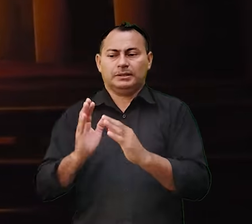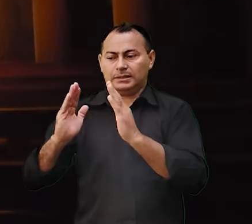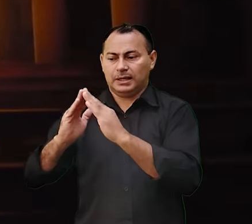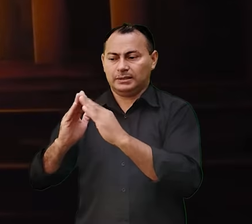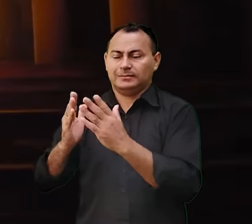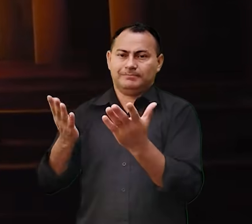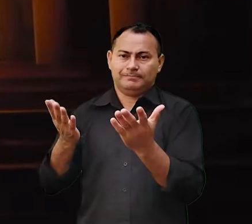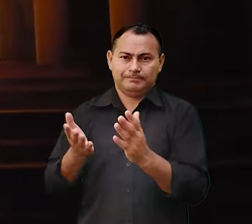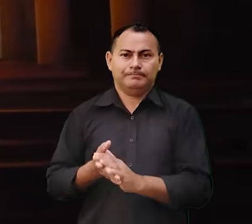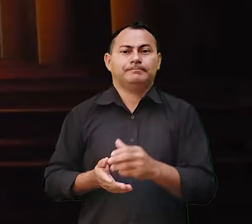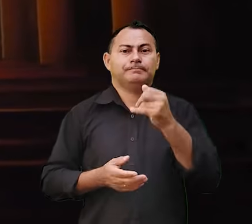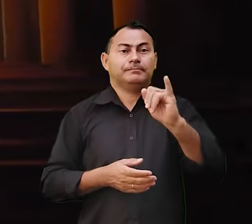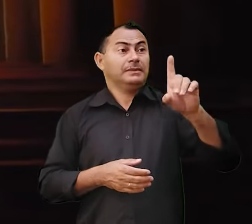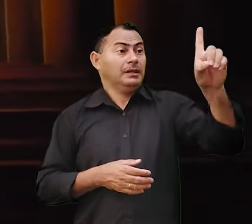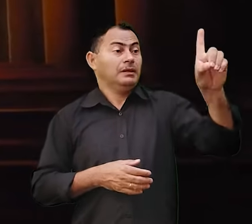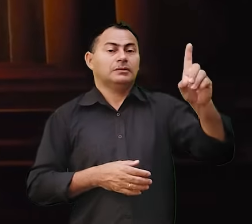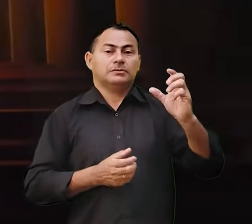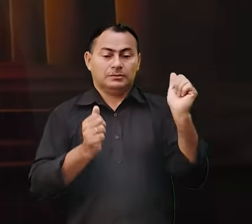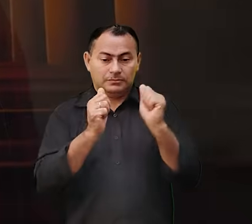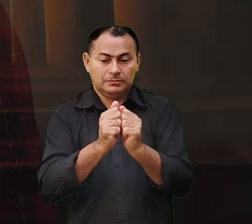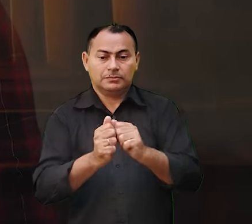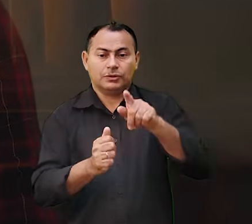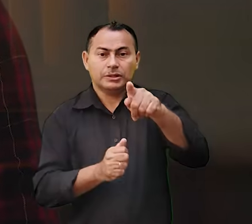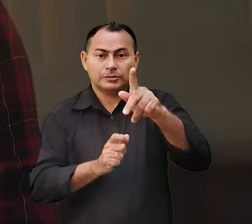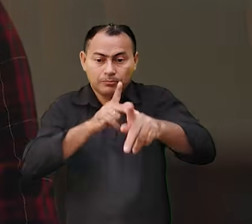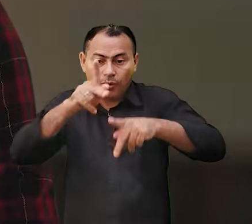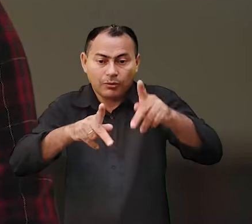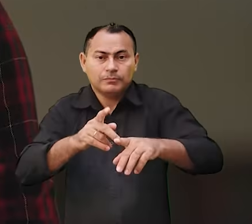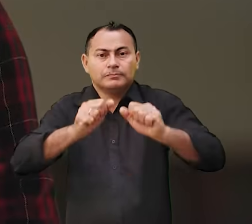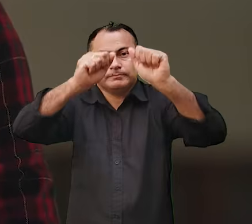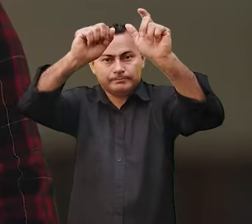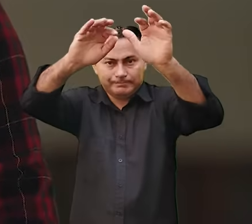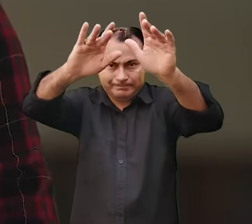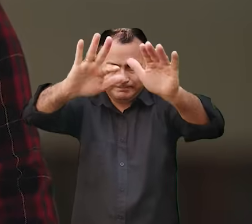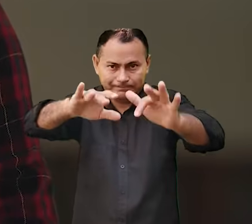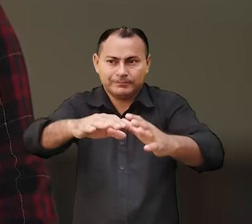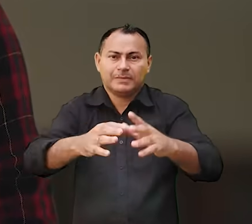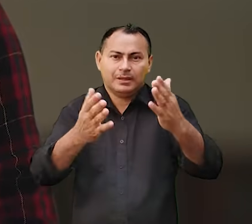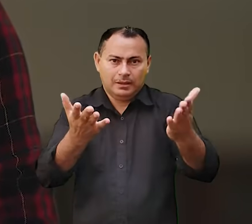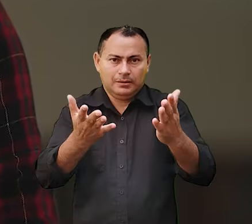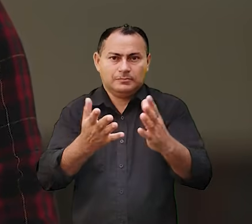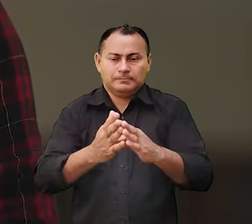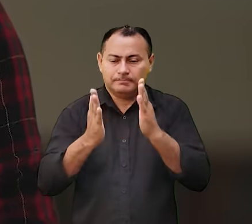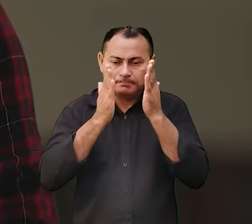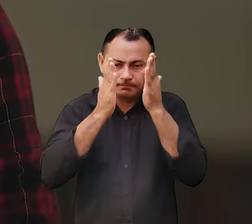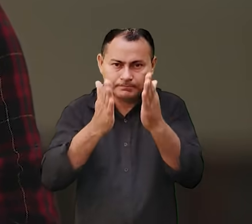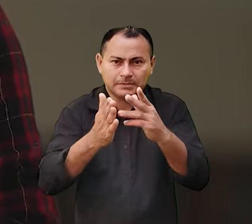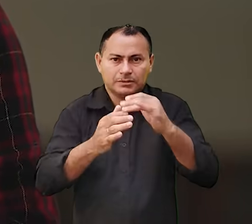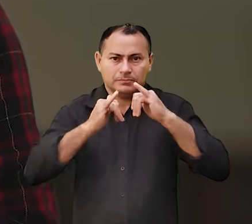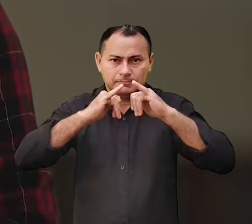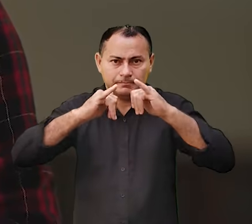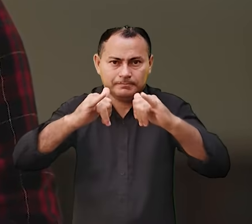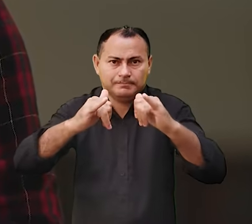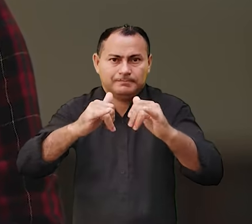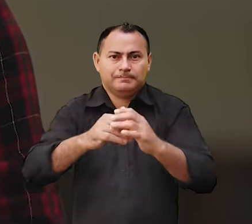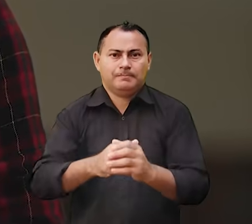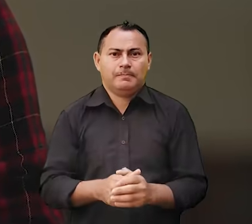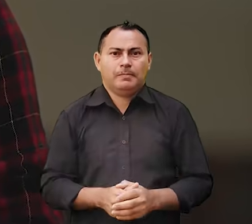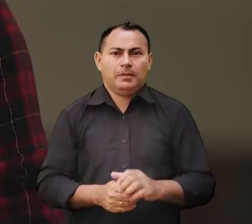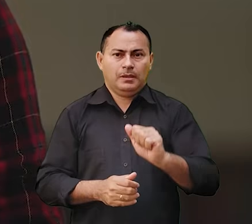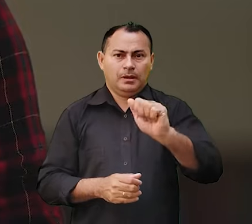próprias casas. E aí Deus estaria com eles e os abençoaria. É essa a essência de sua